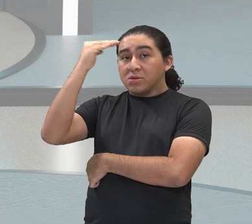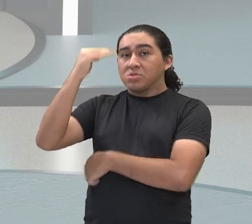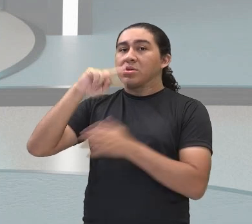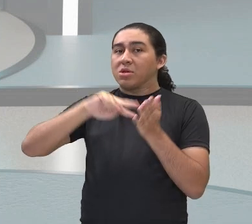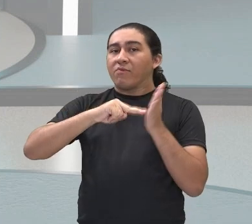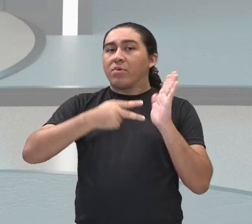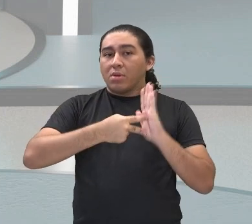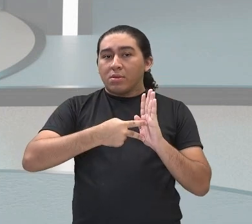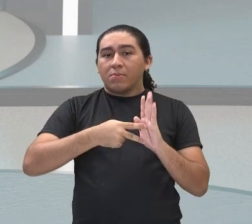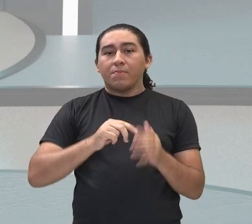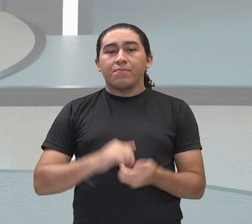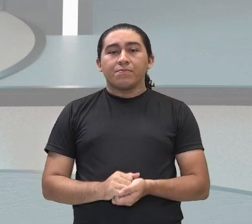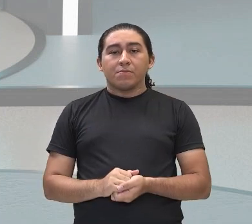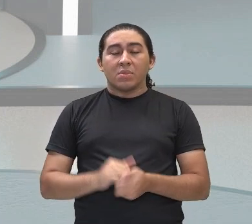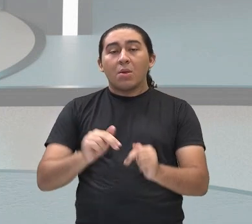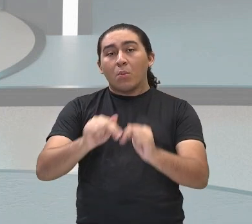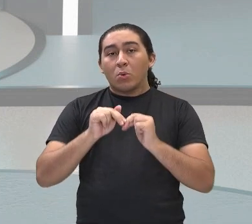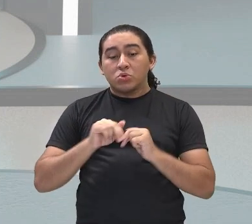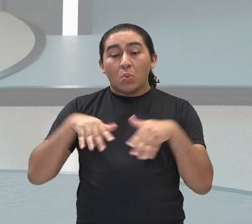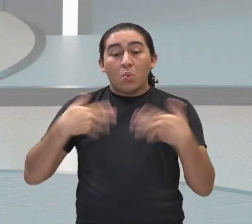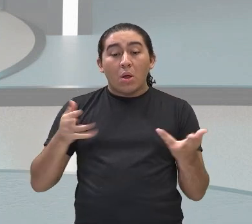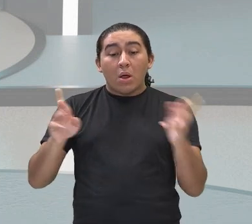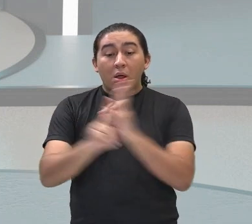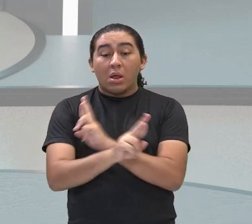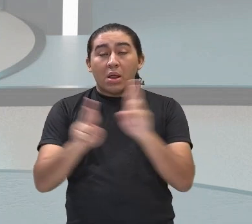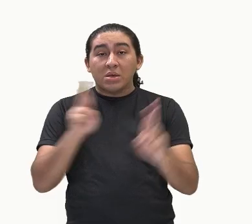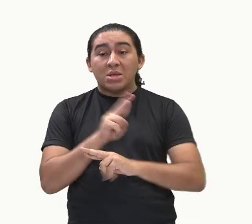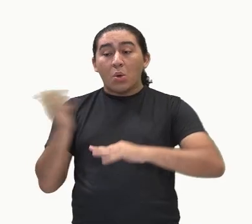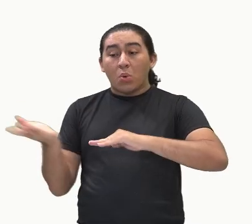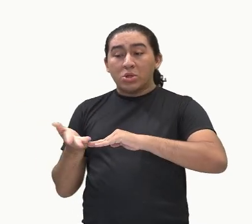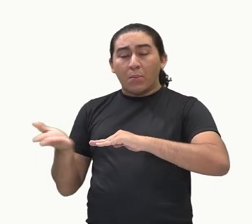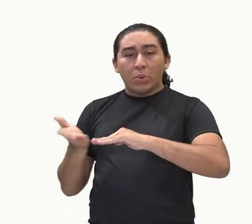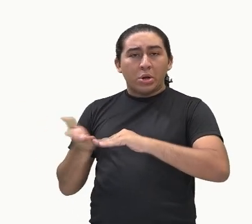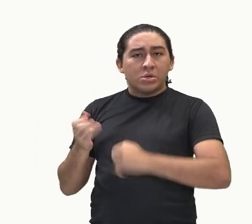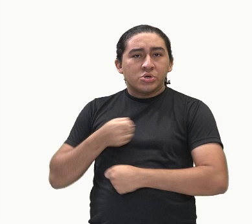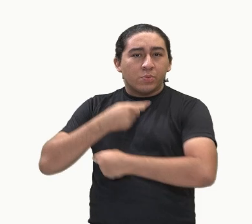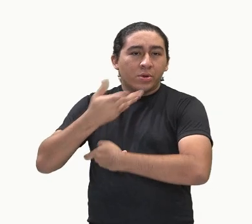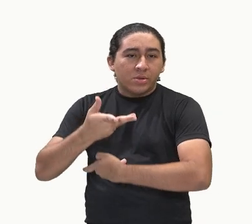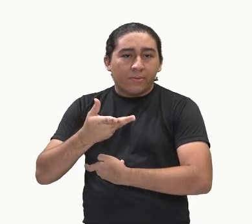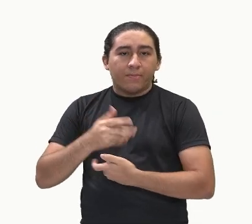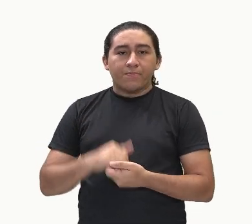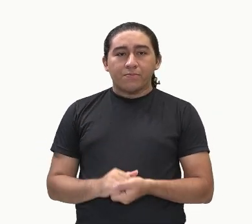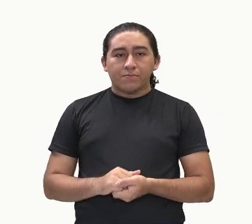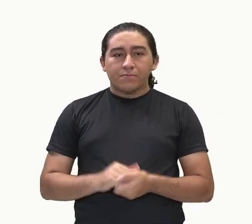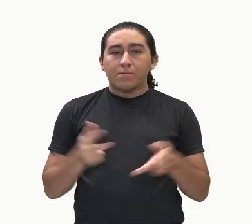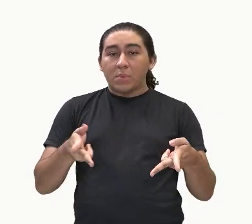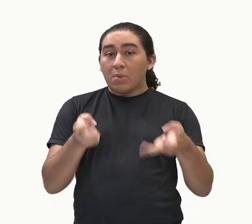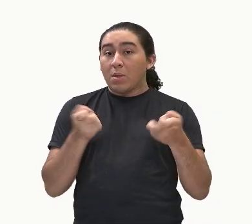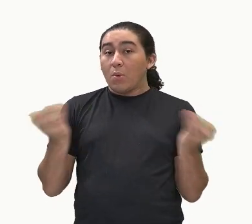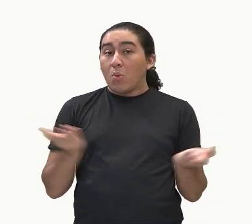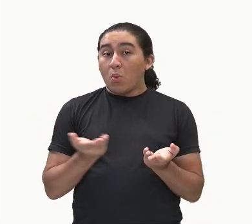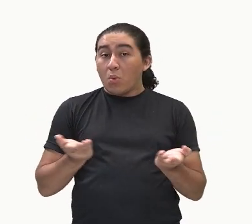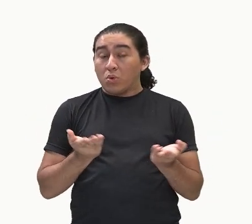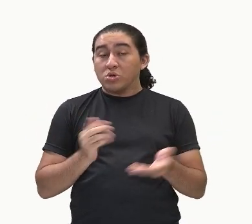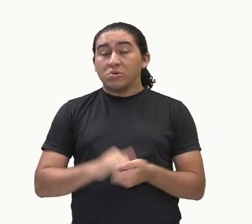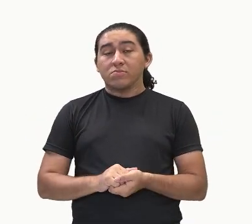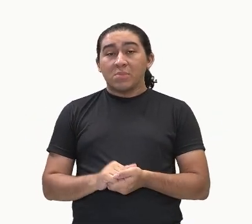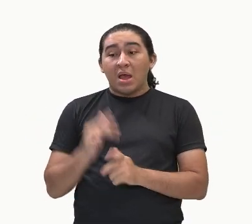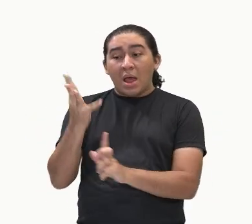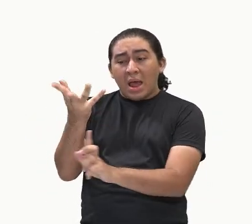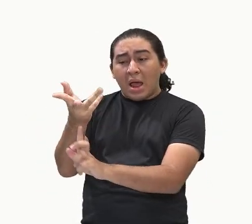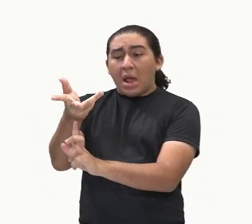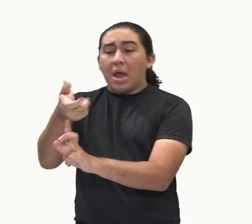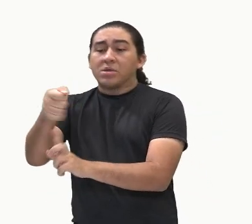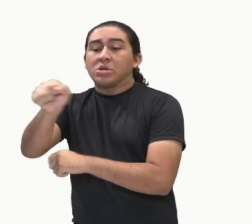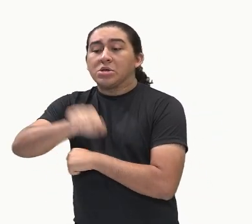forma, qual é a relação com a produção contemporânea? Percebemos que atualmente não somente na arte